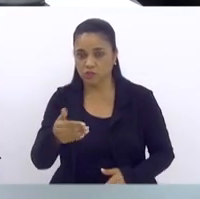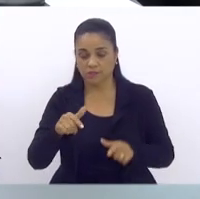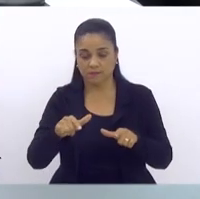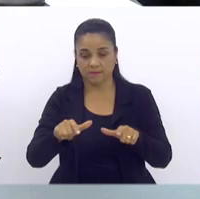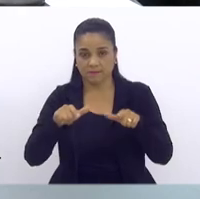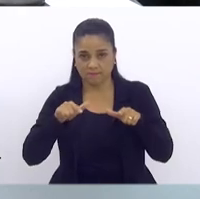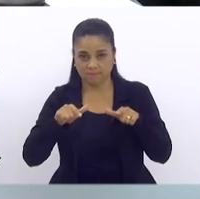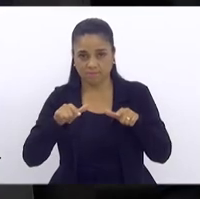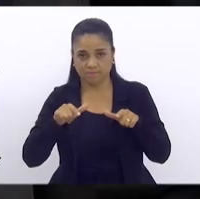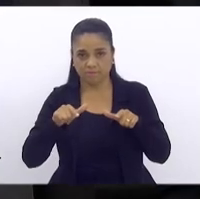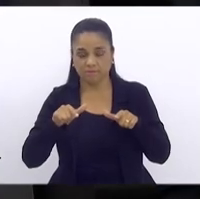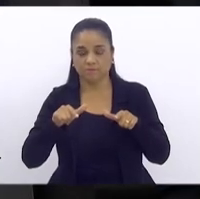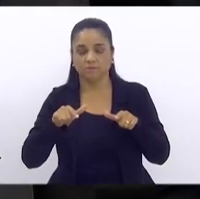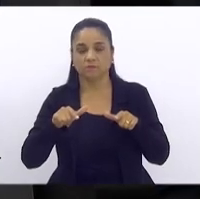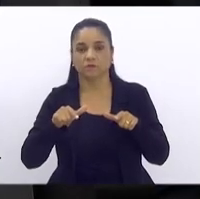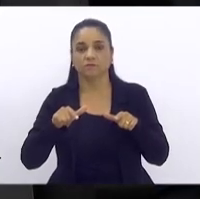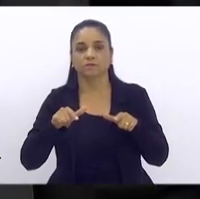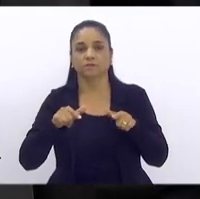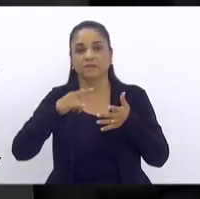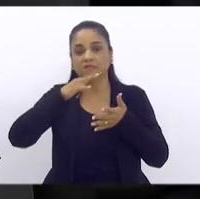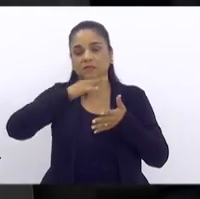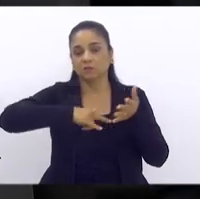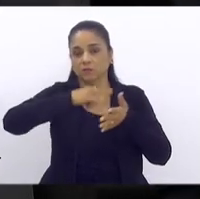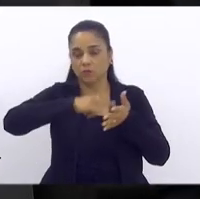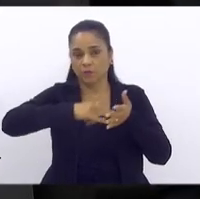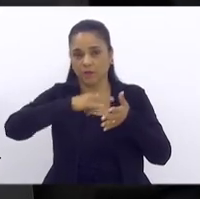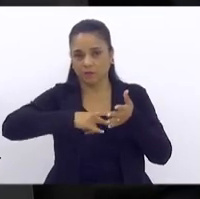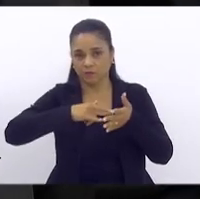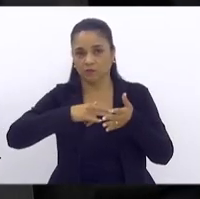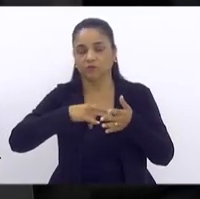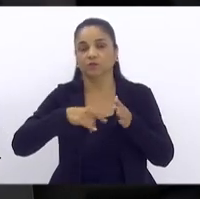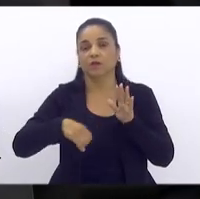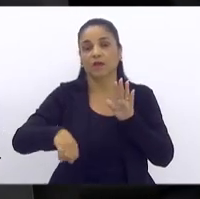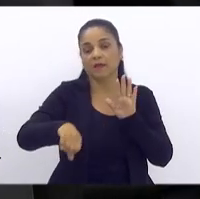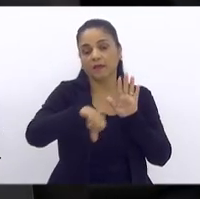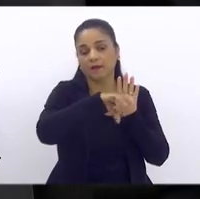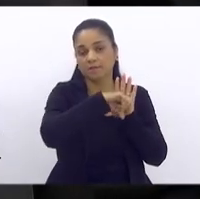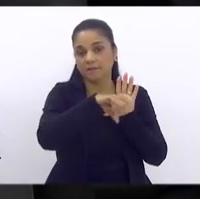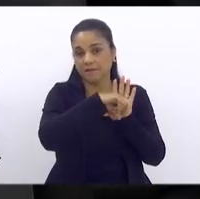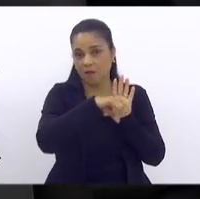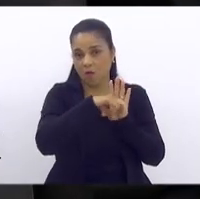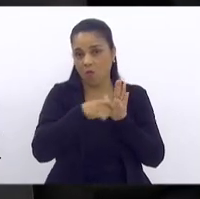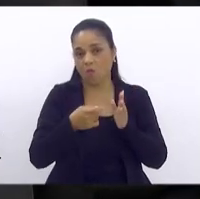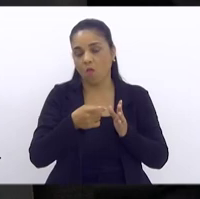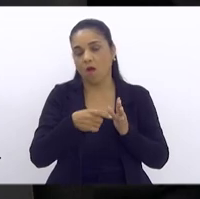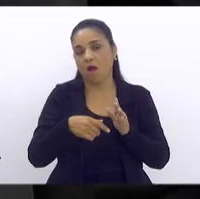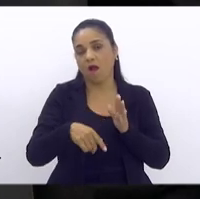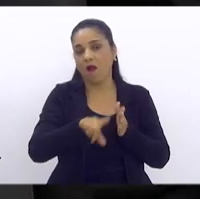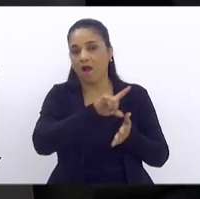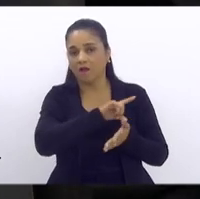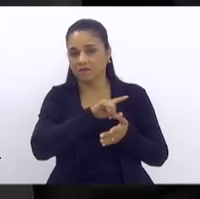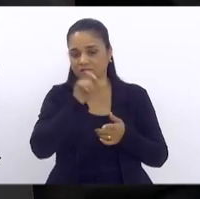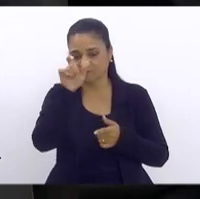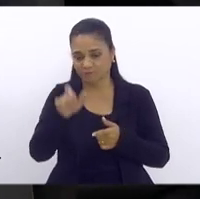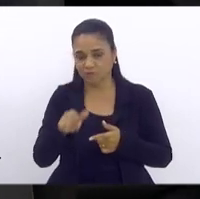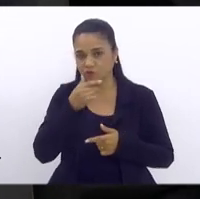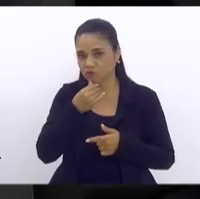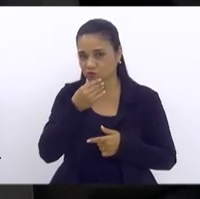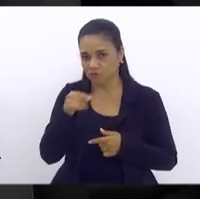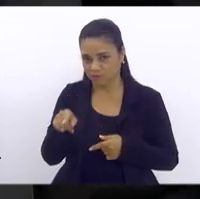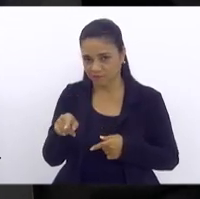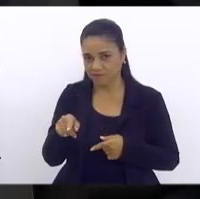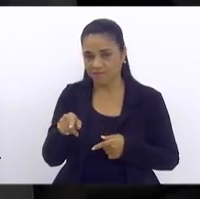certidões, né, de antecedentes criminais para o Tribunal de Justiça. Então, essa é uma medida super importante, que, a meu ver, pode ajudar de alguma